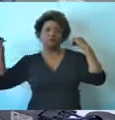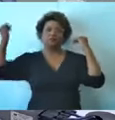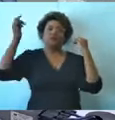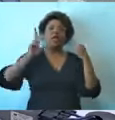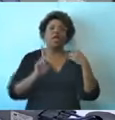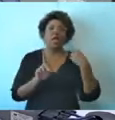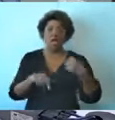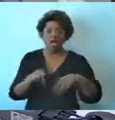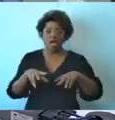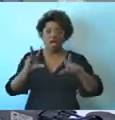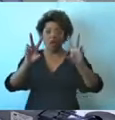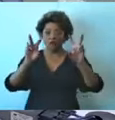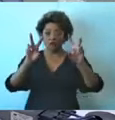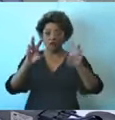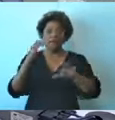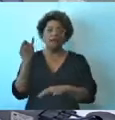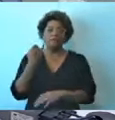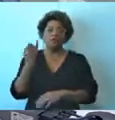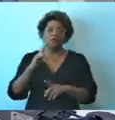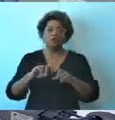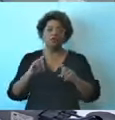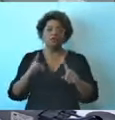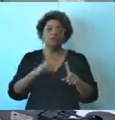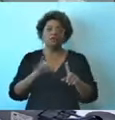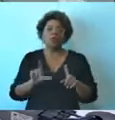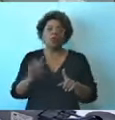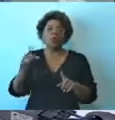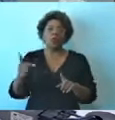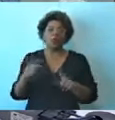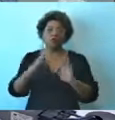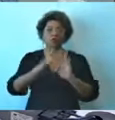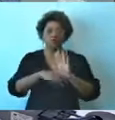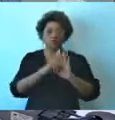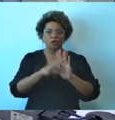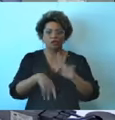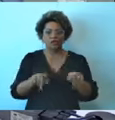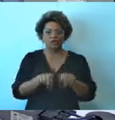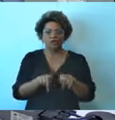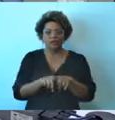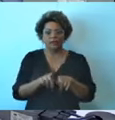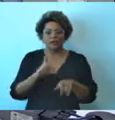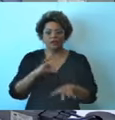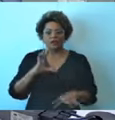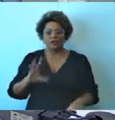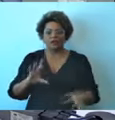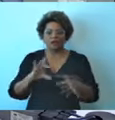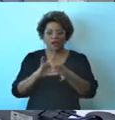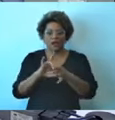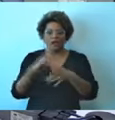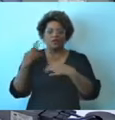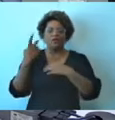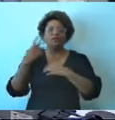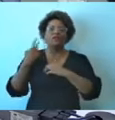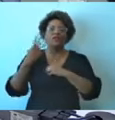esse. Um deles é o projeto do vereador, receba, né, Pablo? Deputado, do